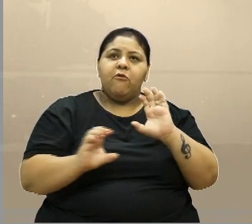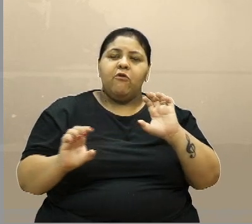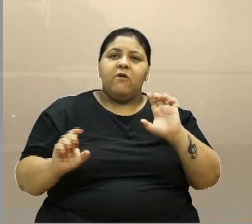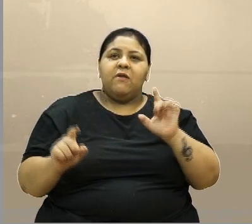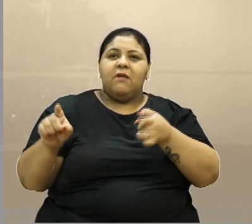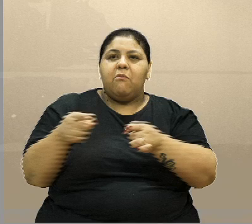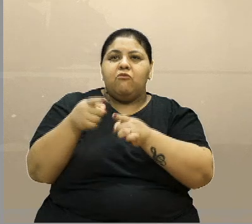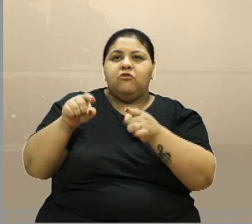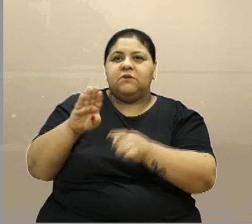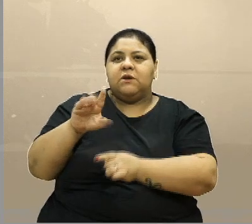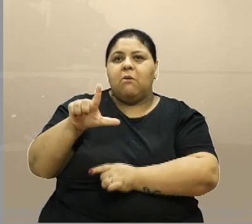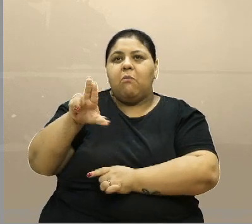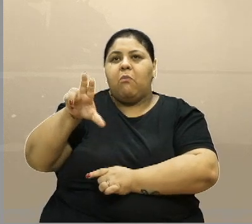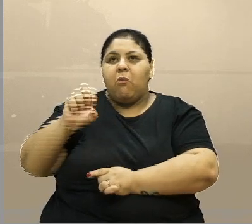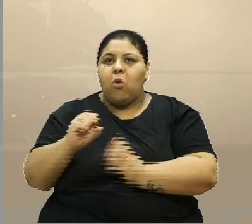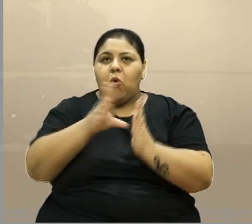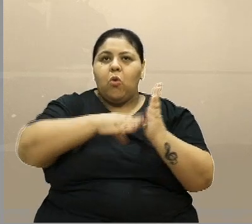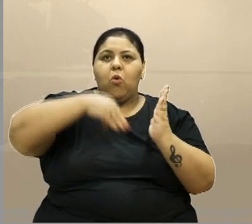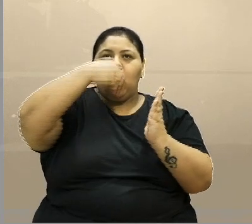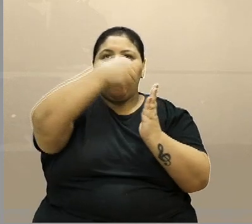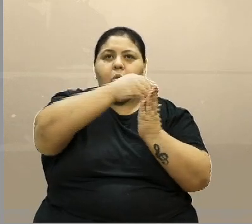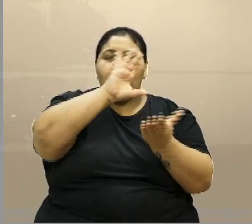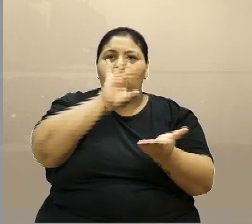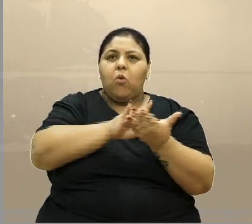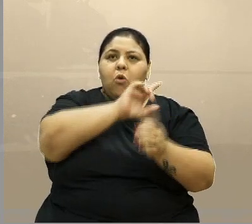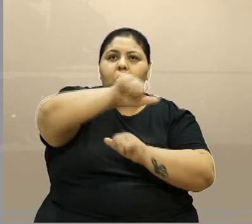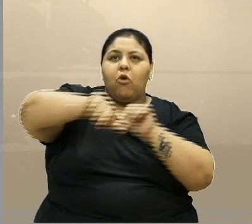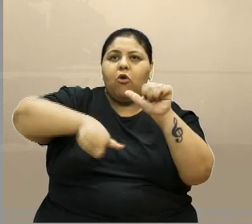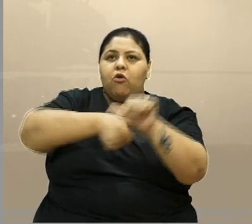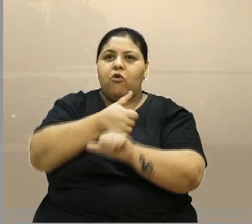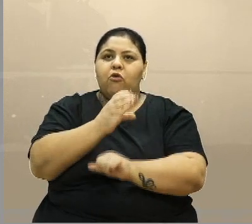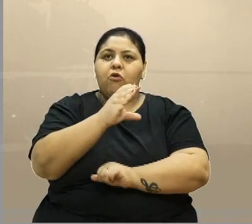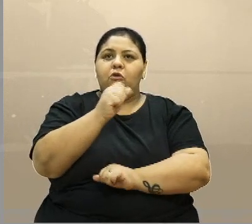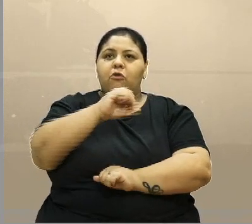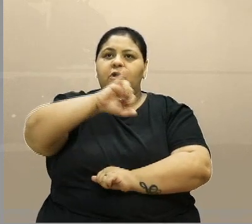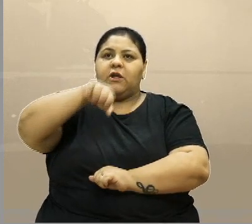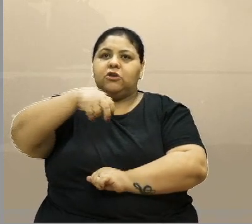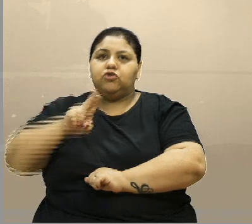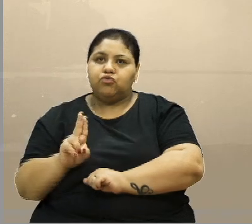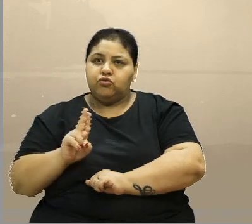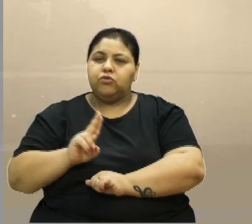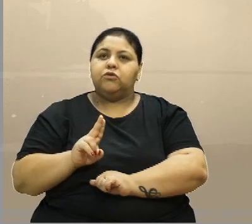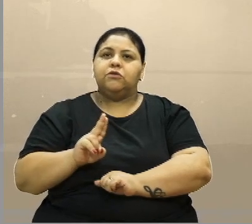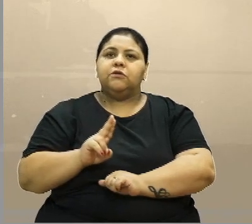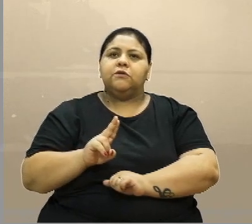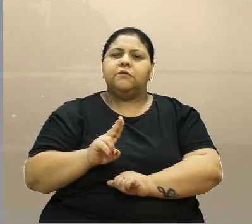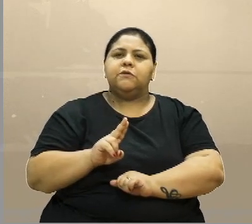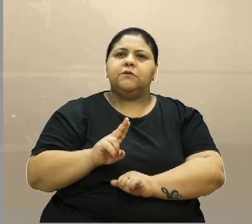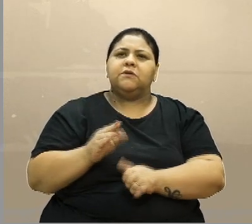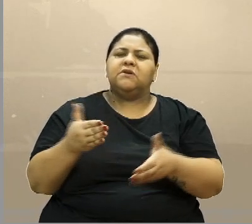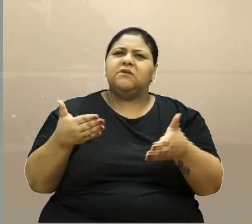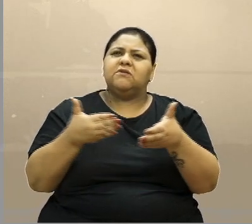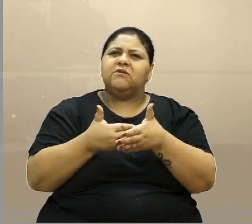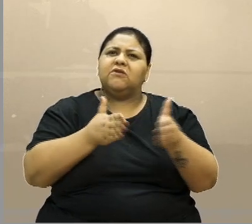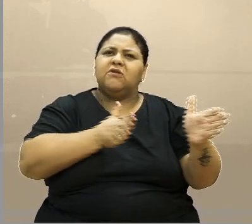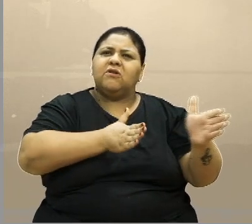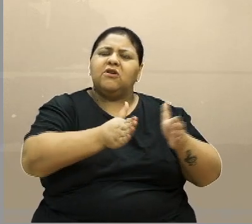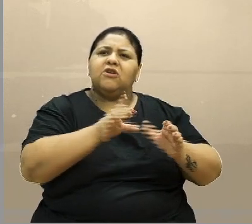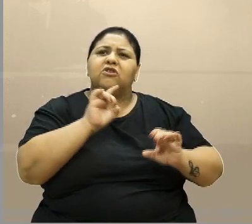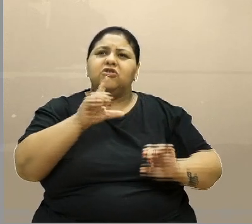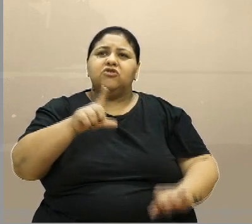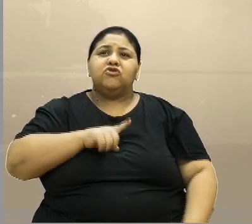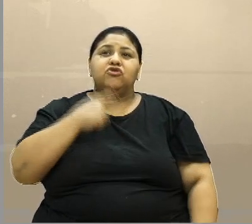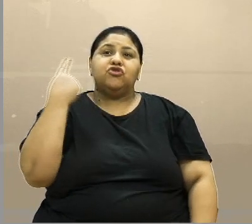calendário, a transformação do clássico caju em bem de natureza imaterial. Até aquele período só existia